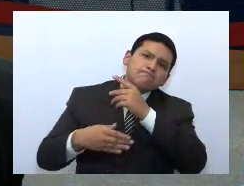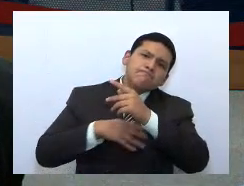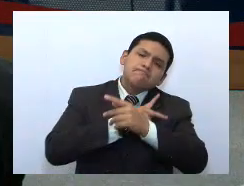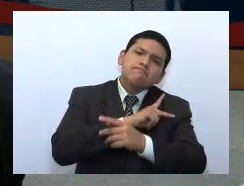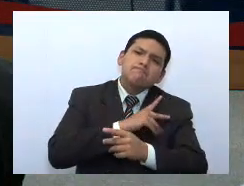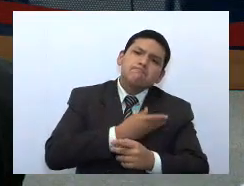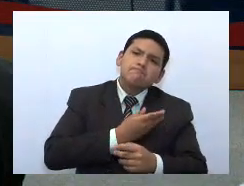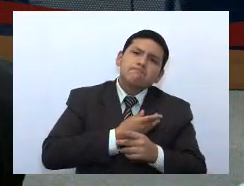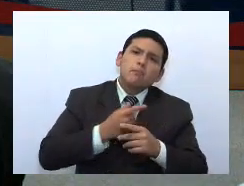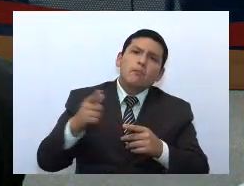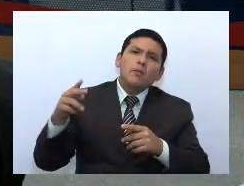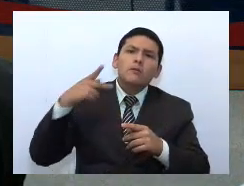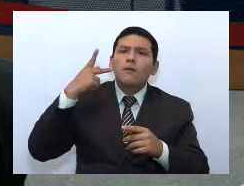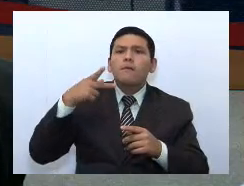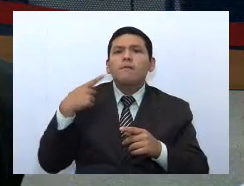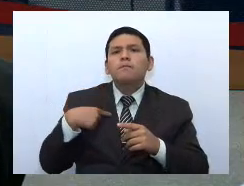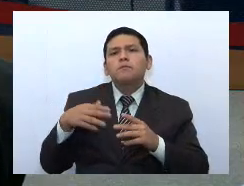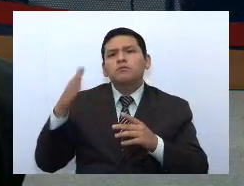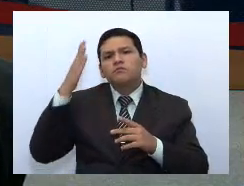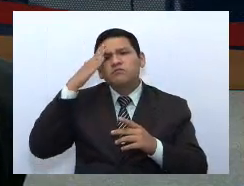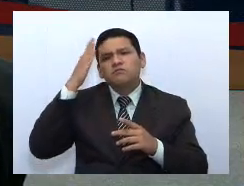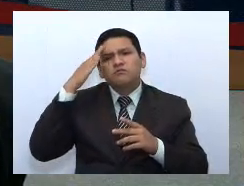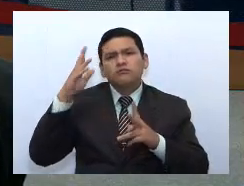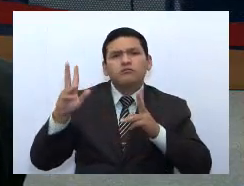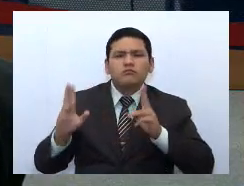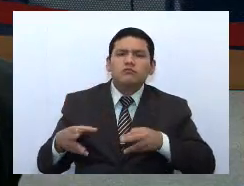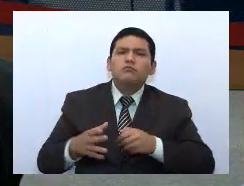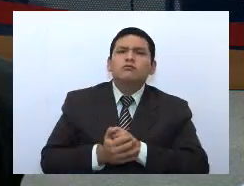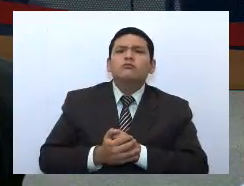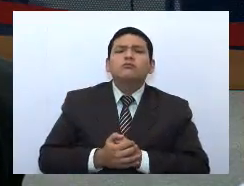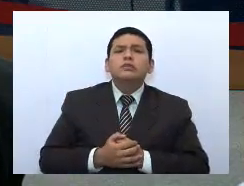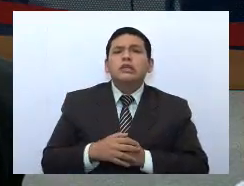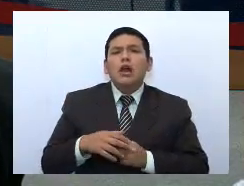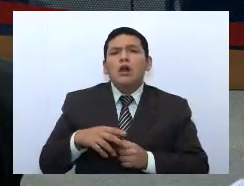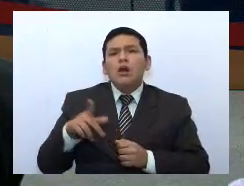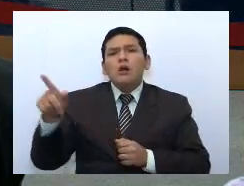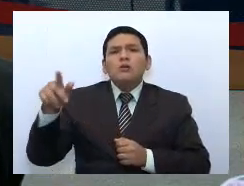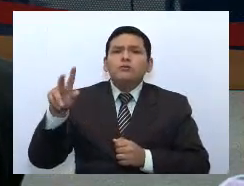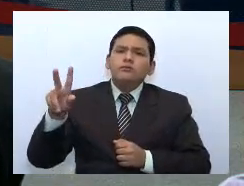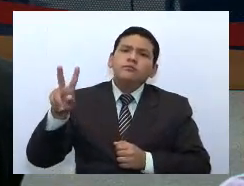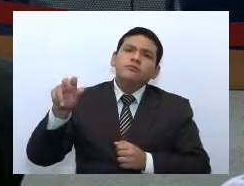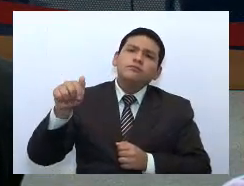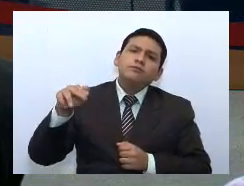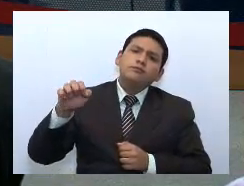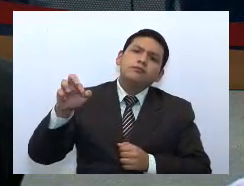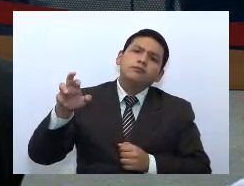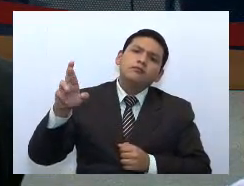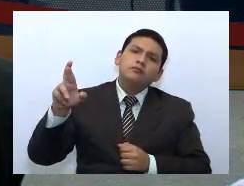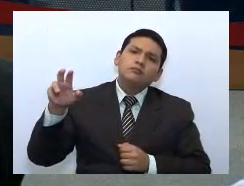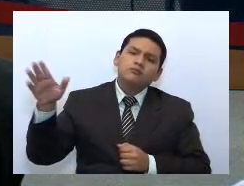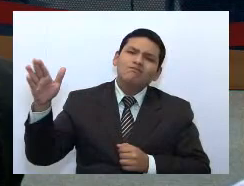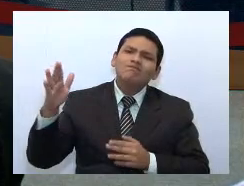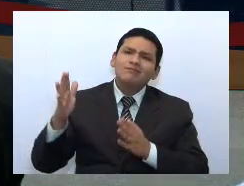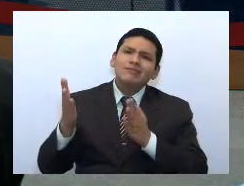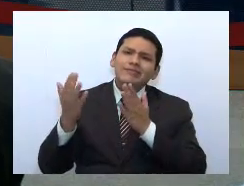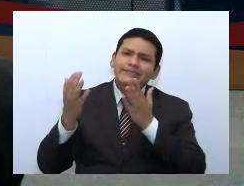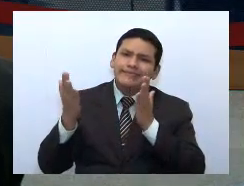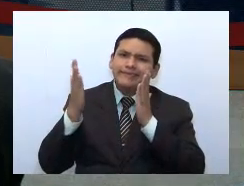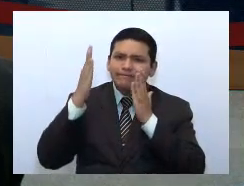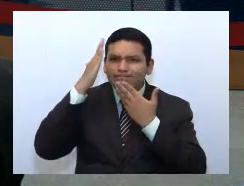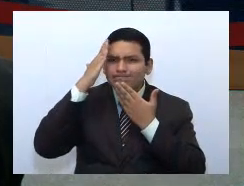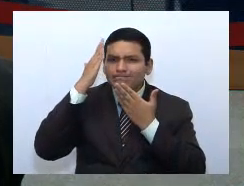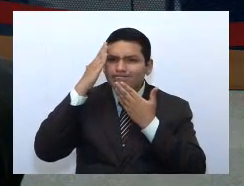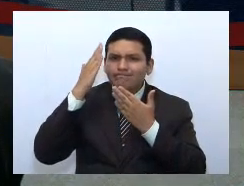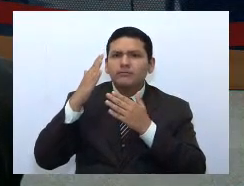os aspectos, o Wagner não teria as condições de nos esclarecer. Inclusive, nós temos aí